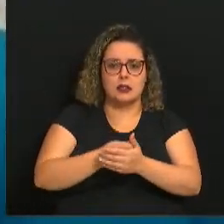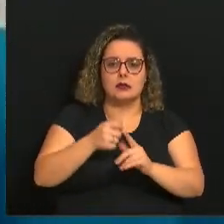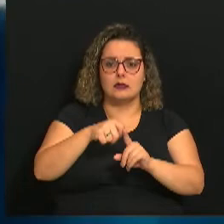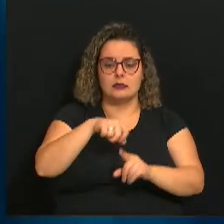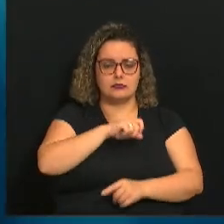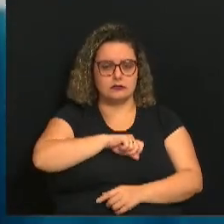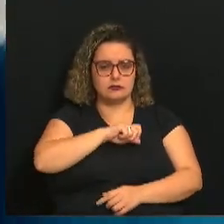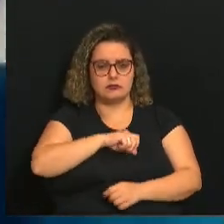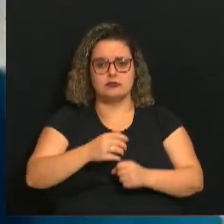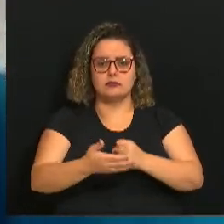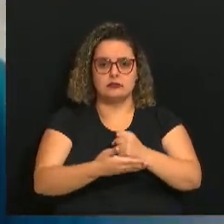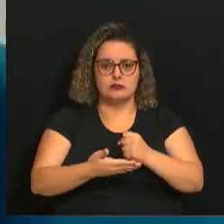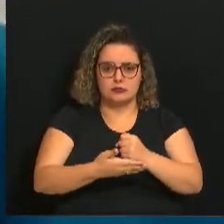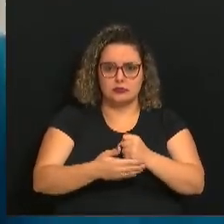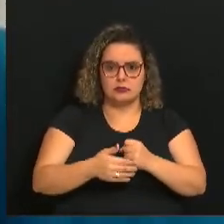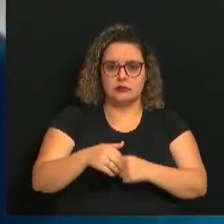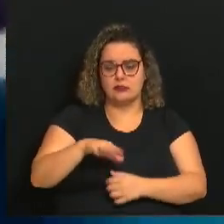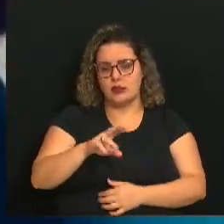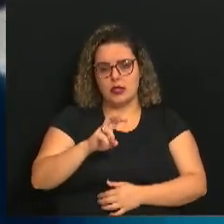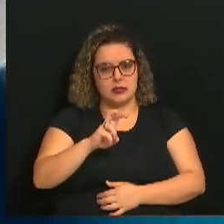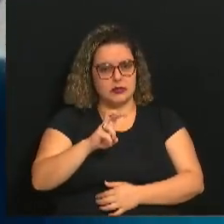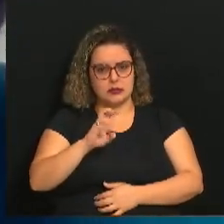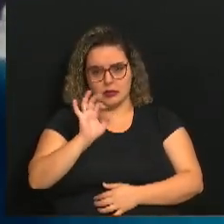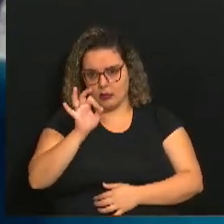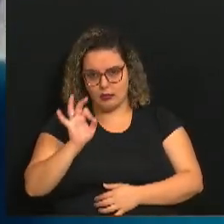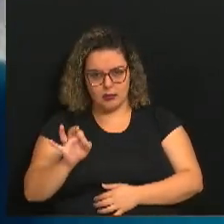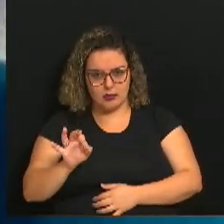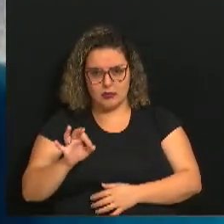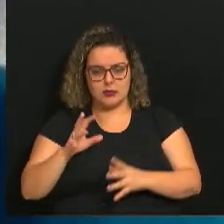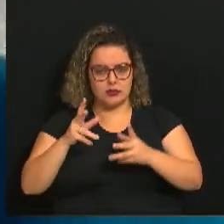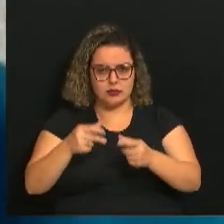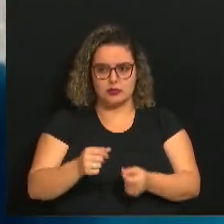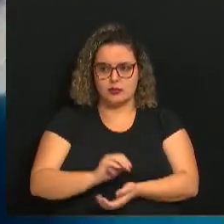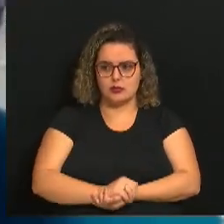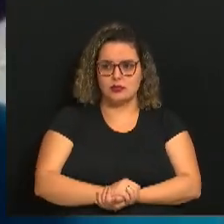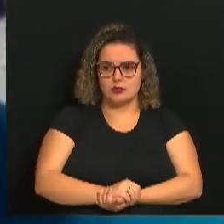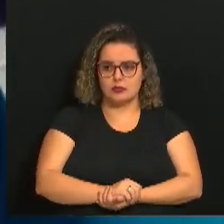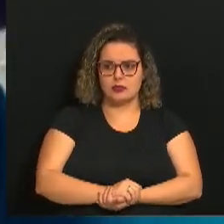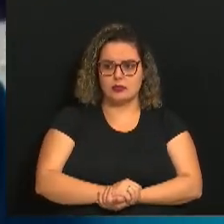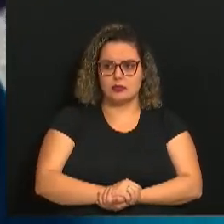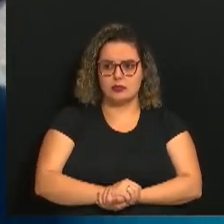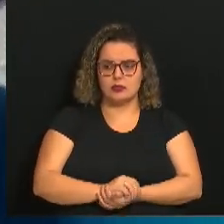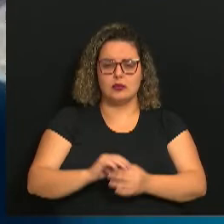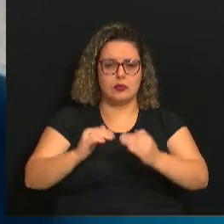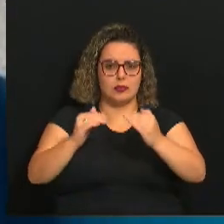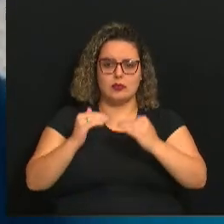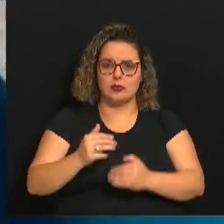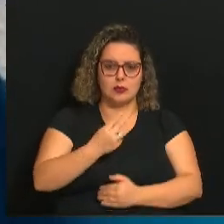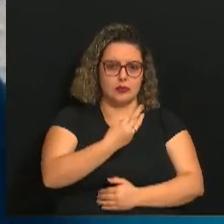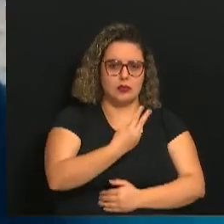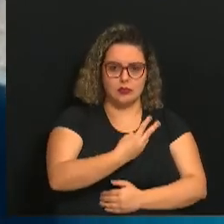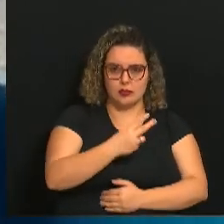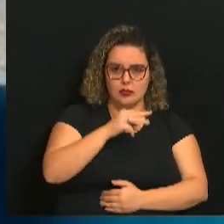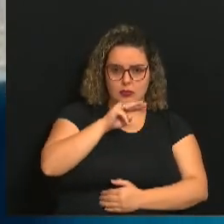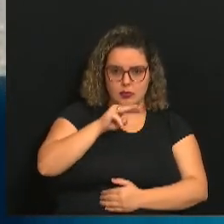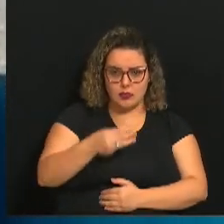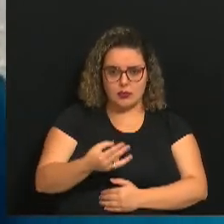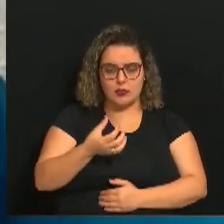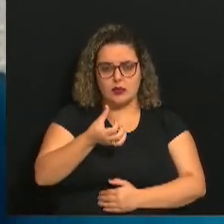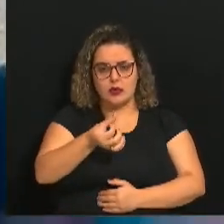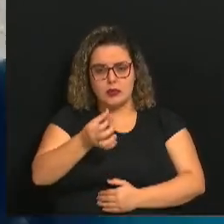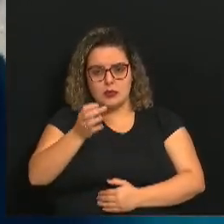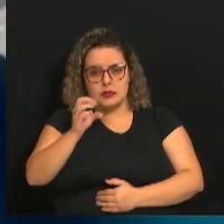mínimo, mais 105% aí dos encargos. É bem abaixo dos 2.600 que a